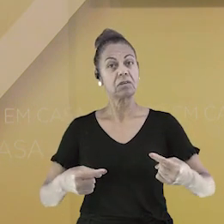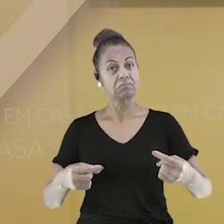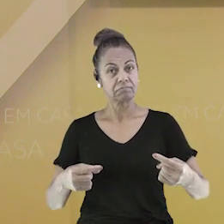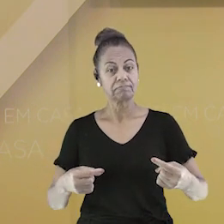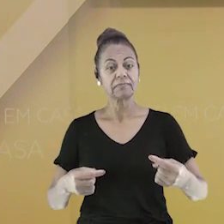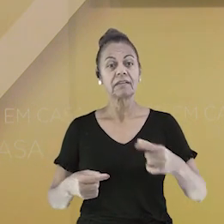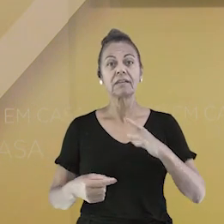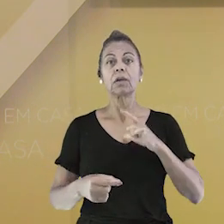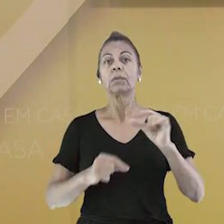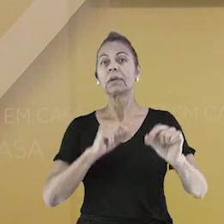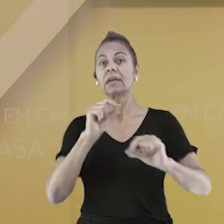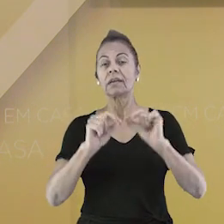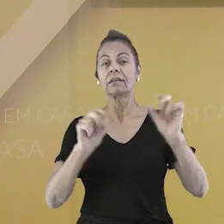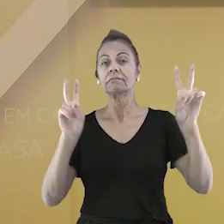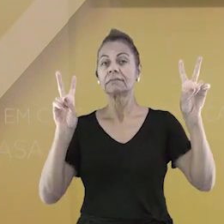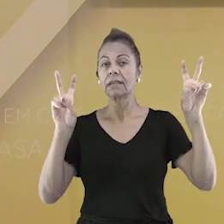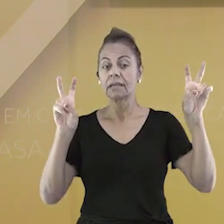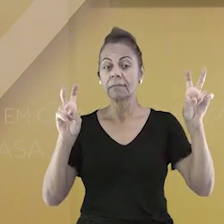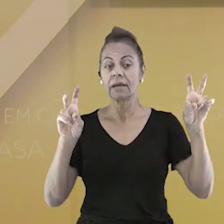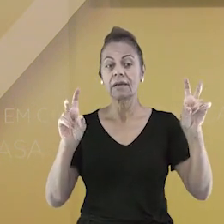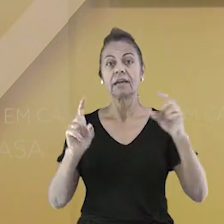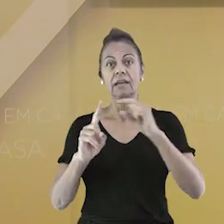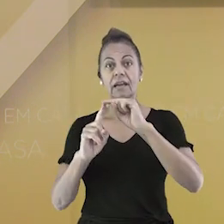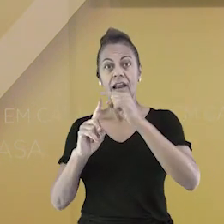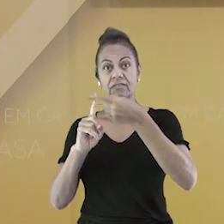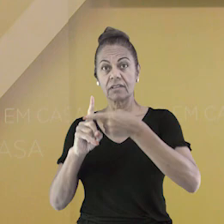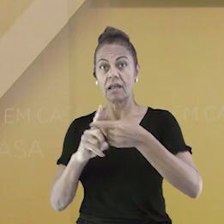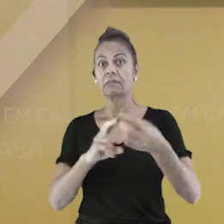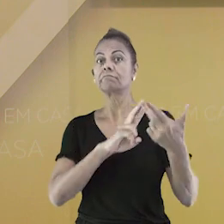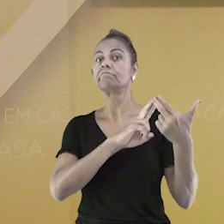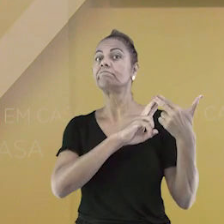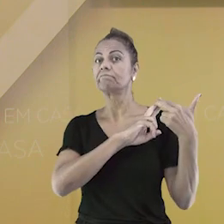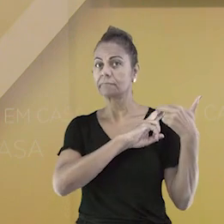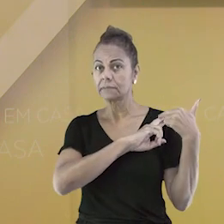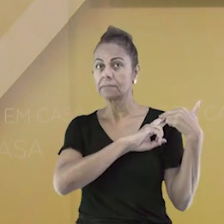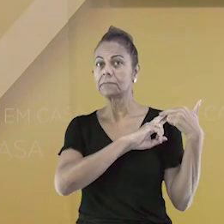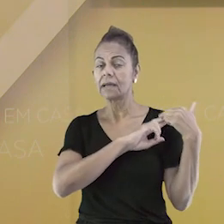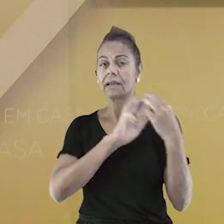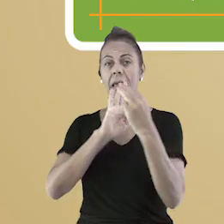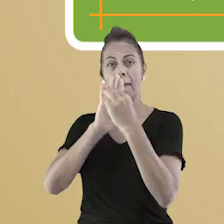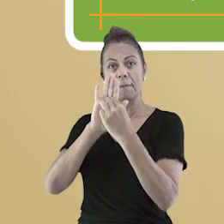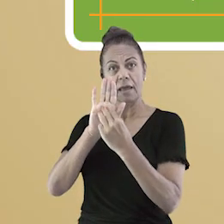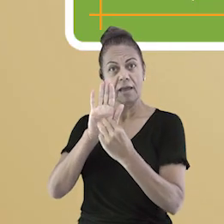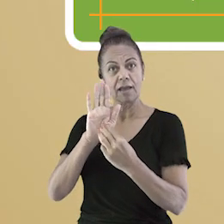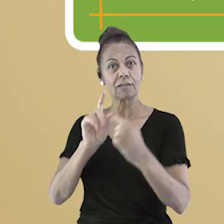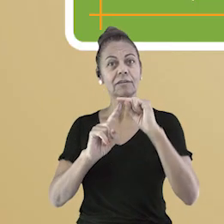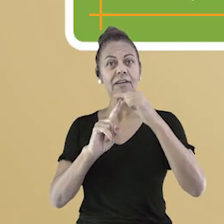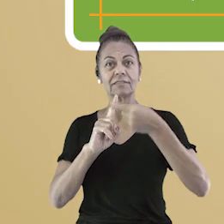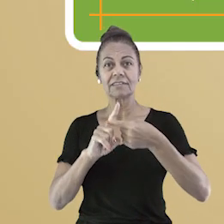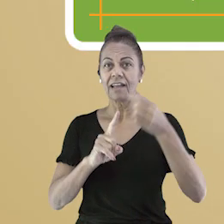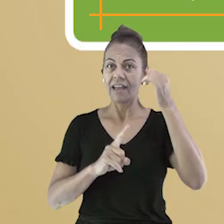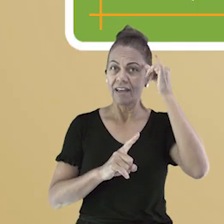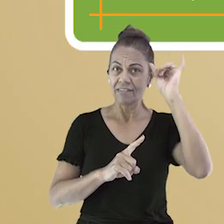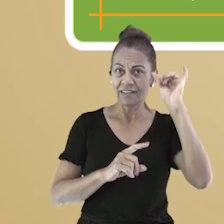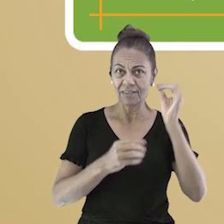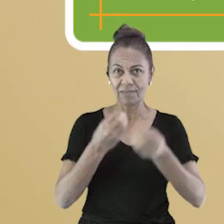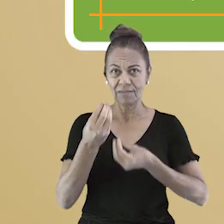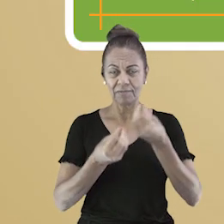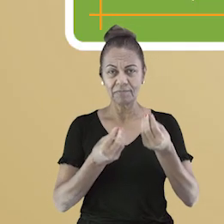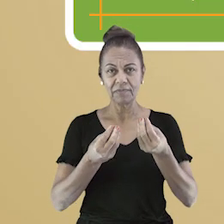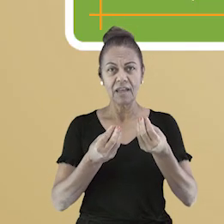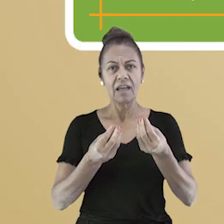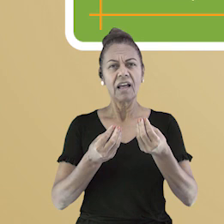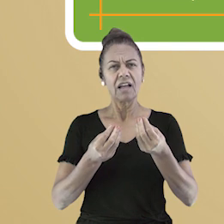aqui, ó. Gravidez, responsabilidade, métodos contraceptivos. Na aula de hoje, nosso eixo temático